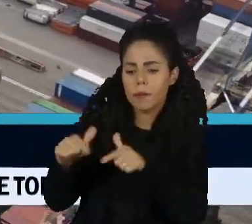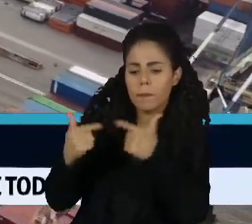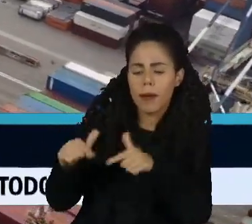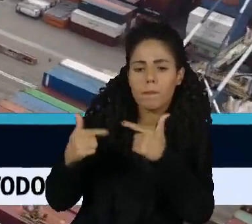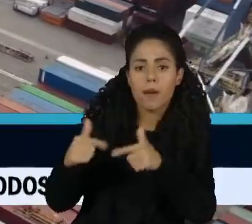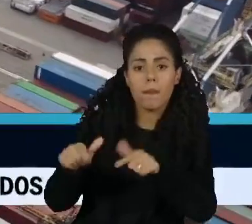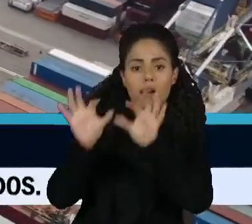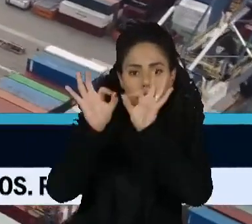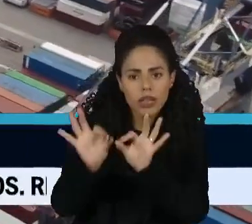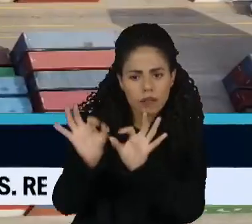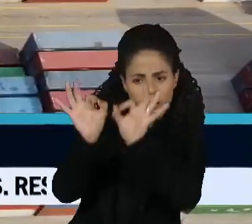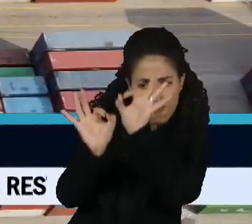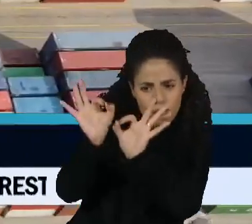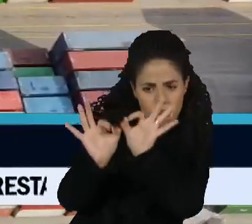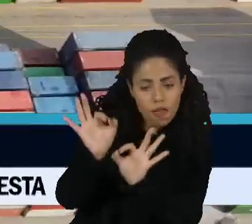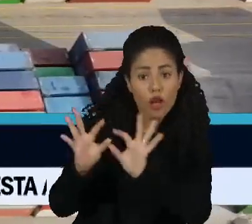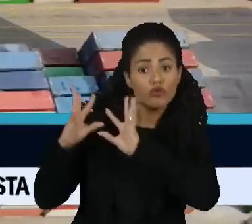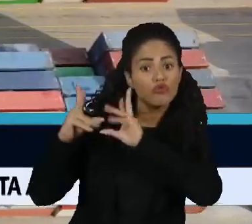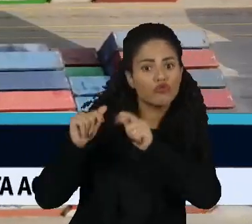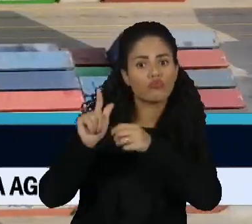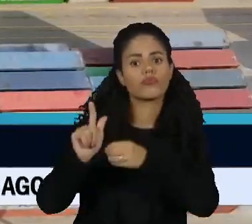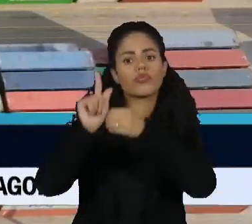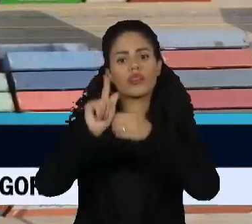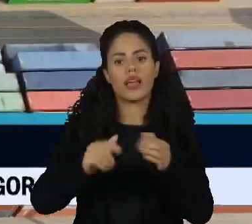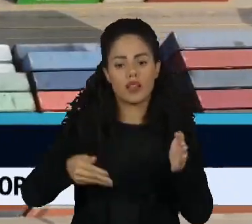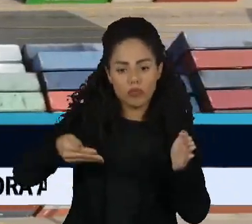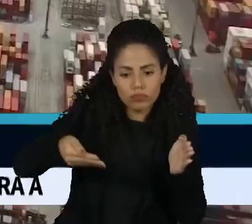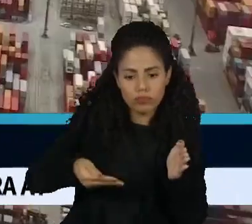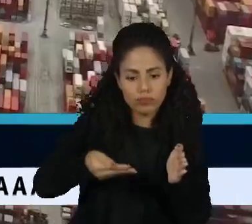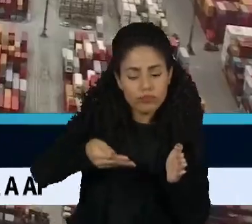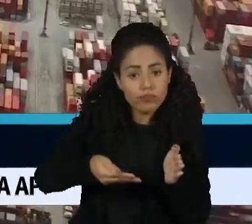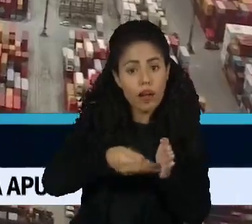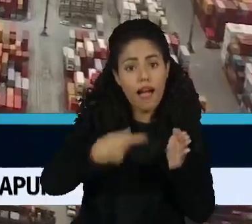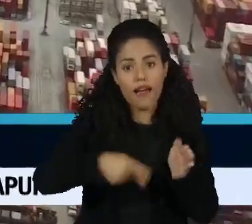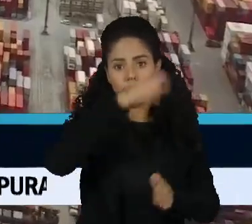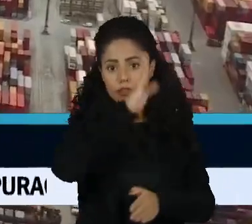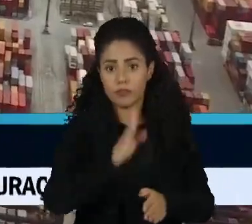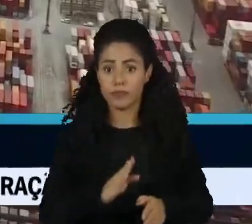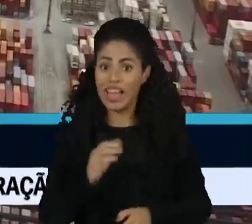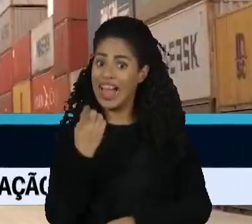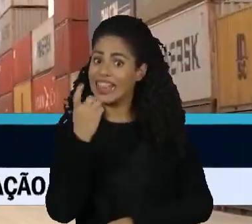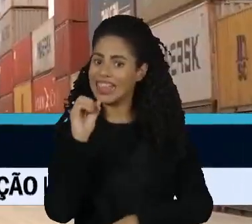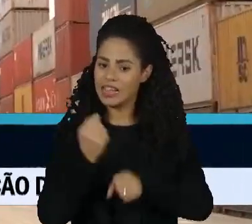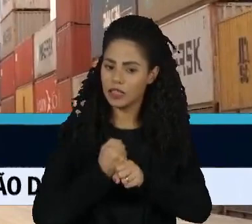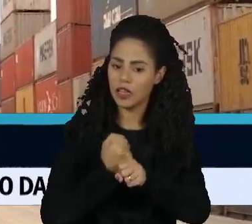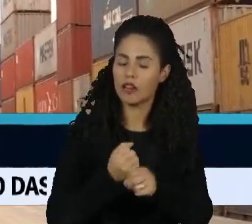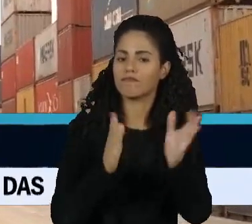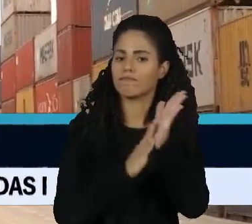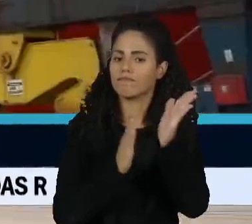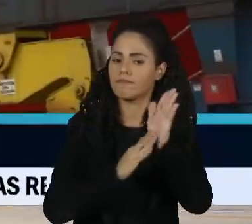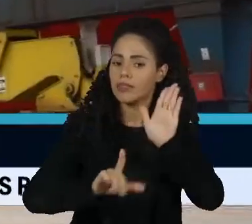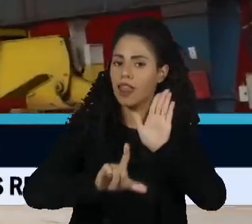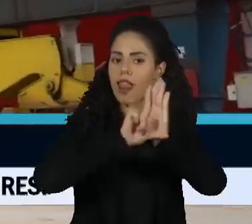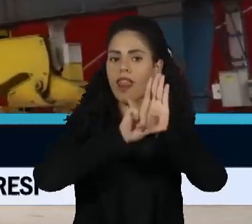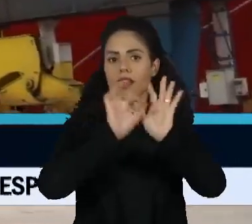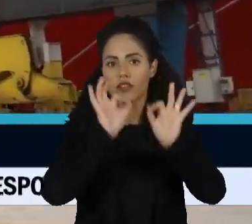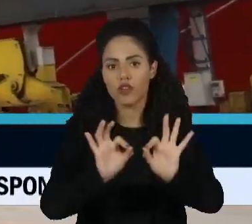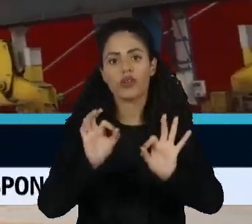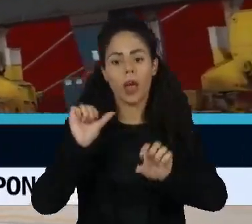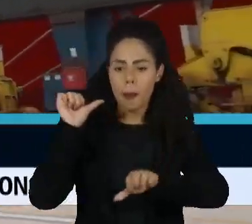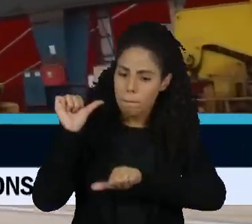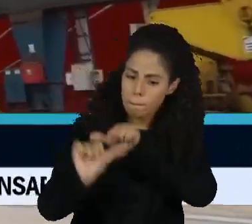promover o aperfeiçoamento da gestão portuária no Brasil o setor comemora 10 anos da nova lei dos portos que